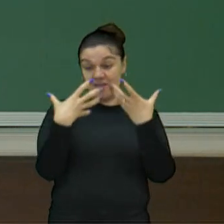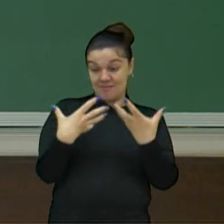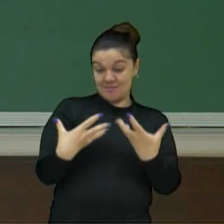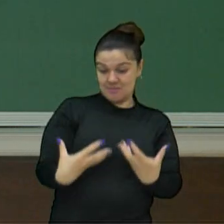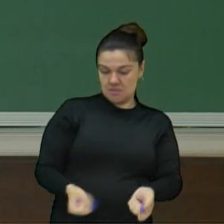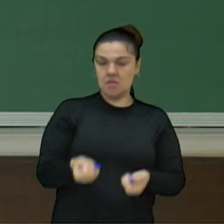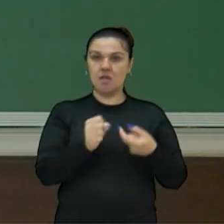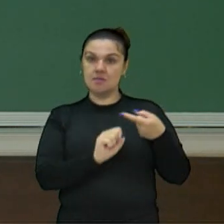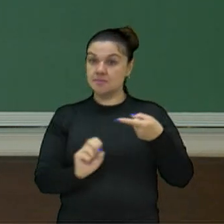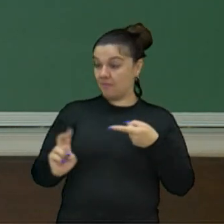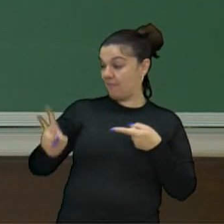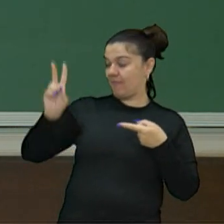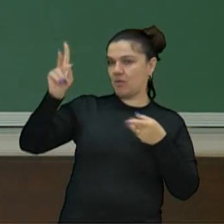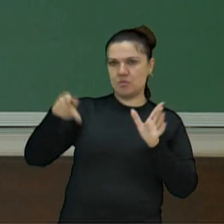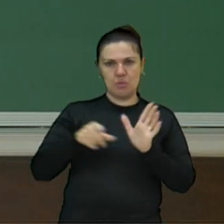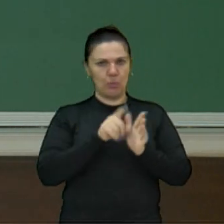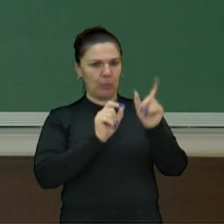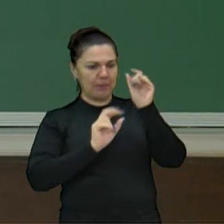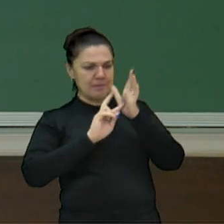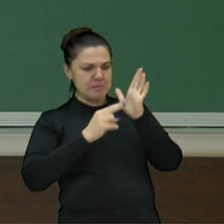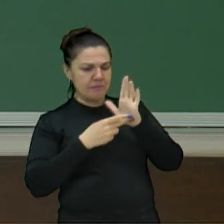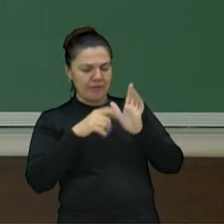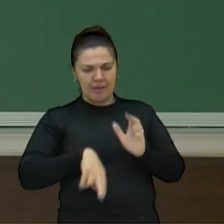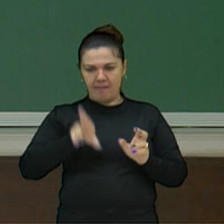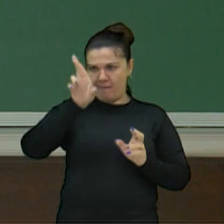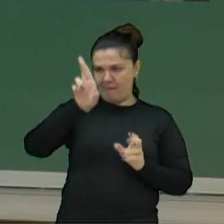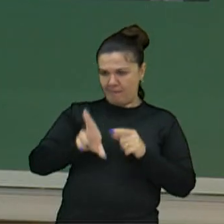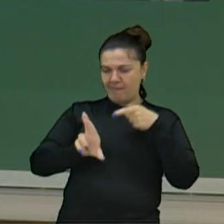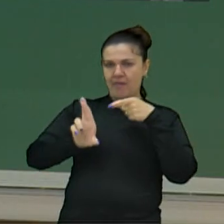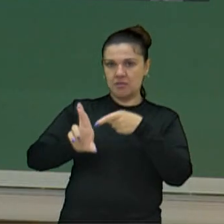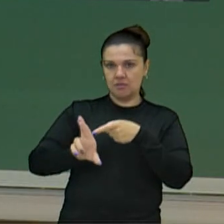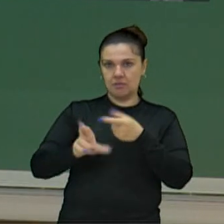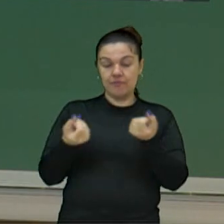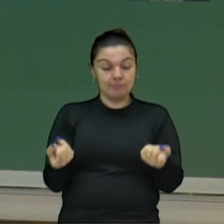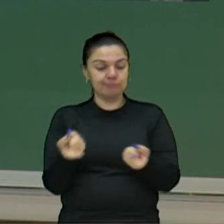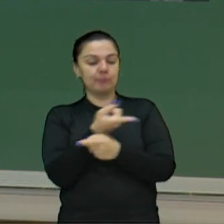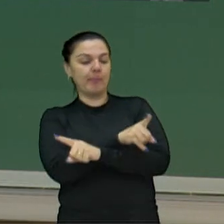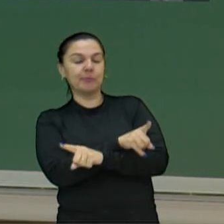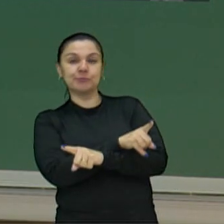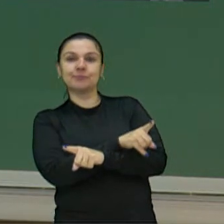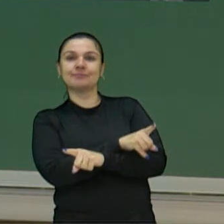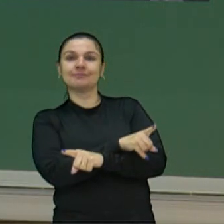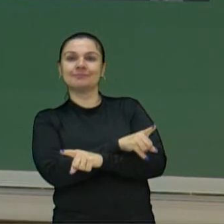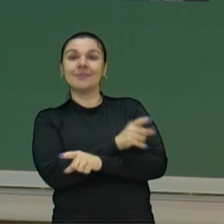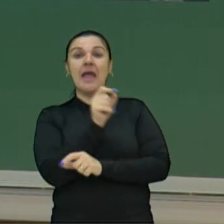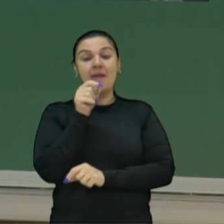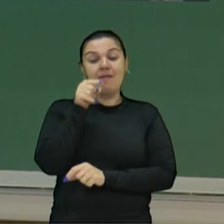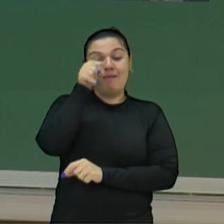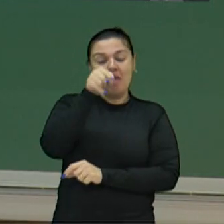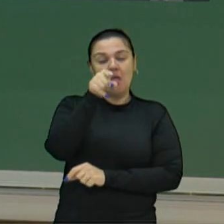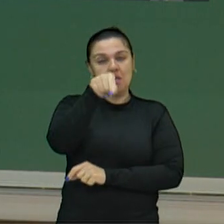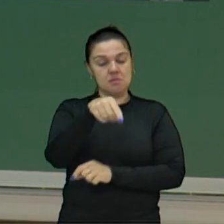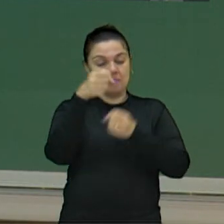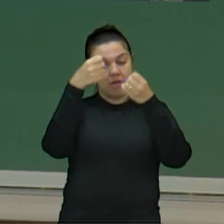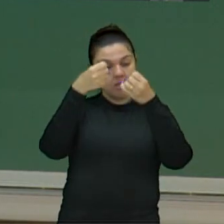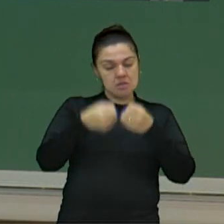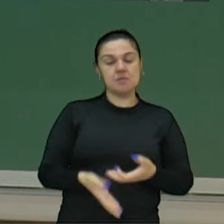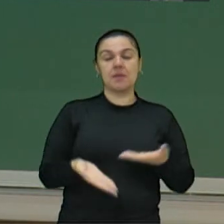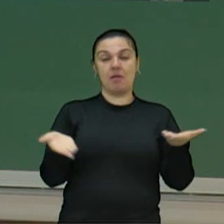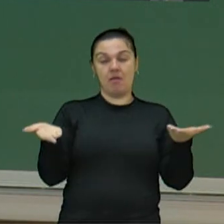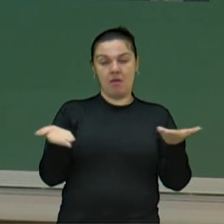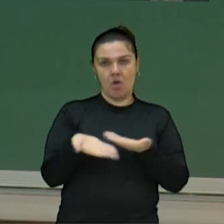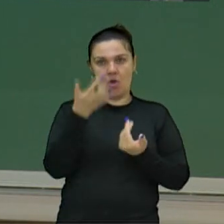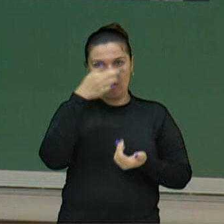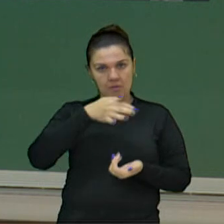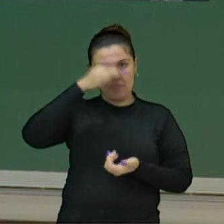essa valoração da razão, foi necessário estabelecer o oposto. É isso que vai estar presente no Michel Foucault. E esse